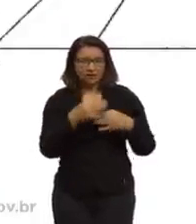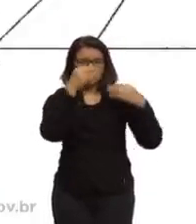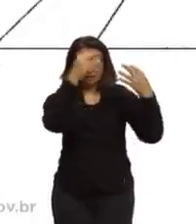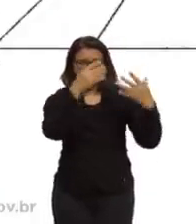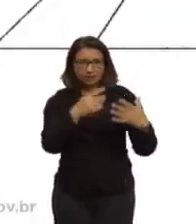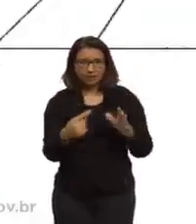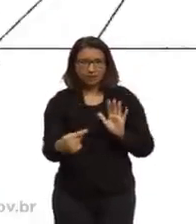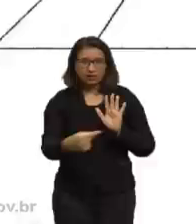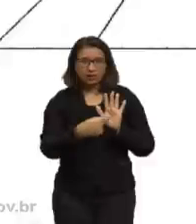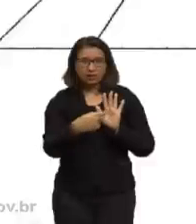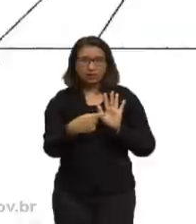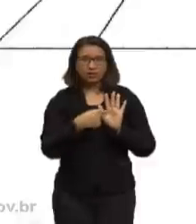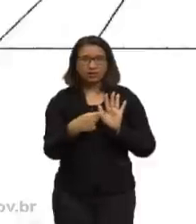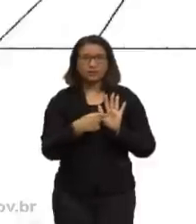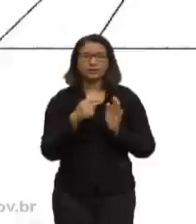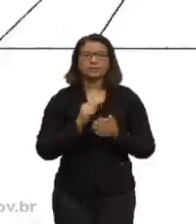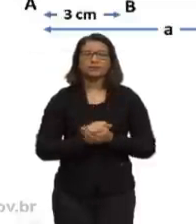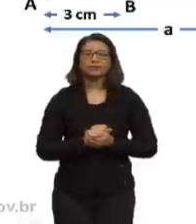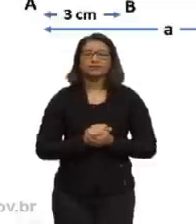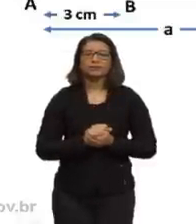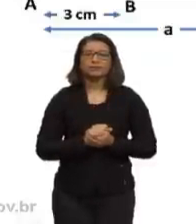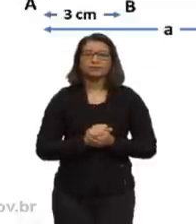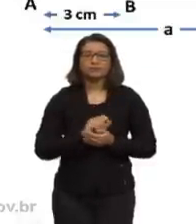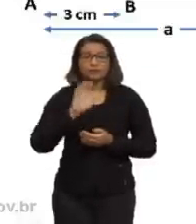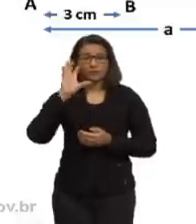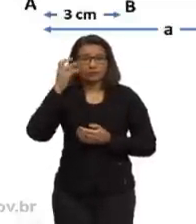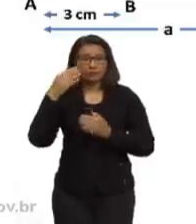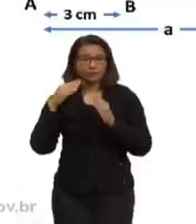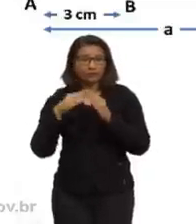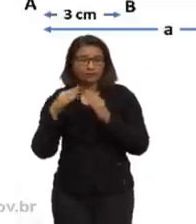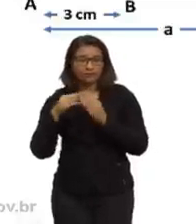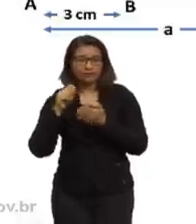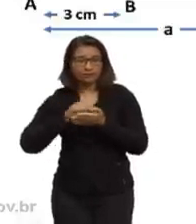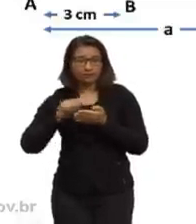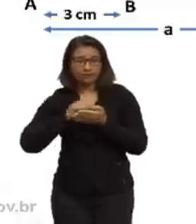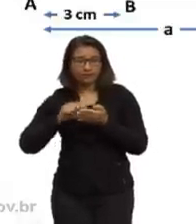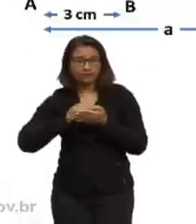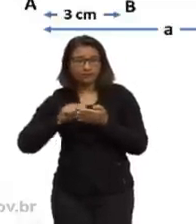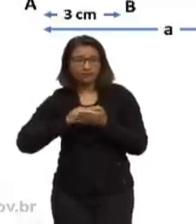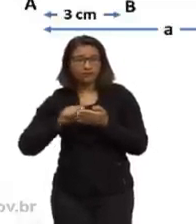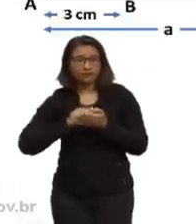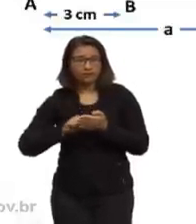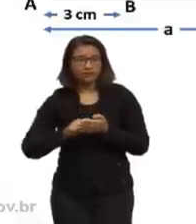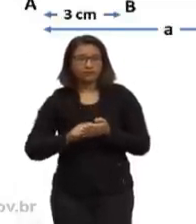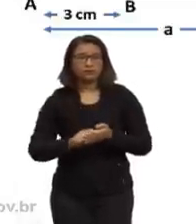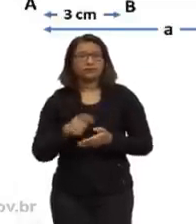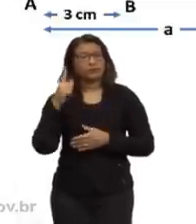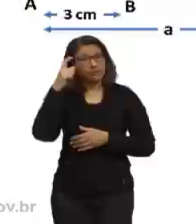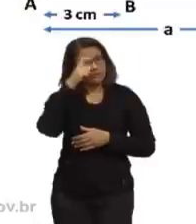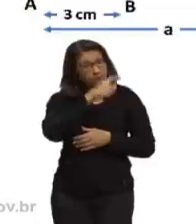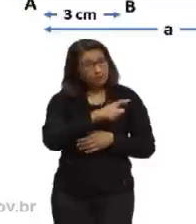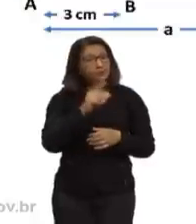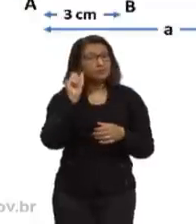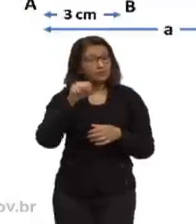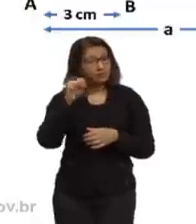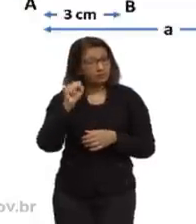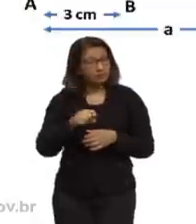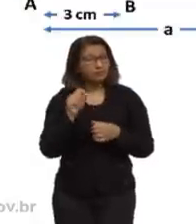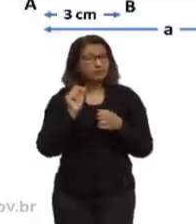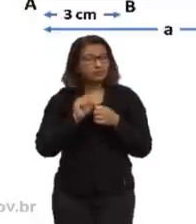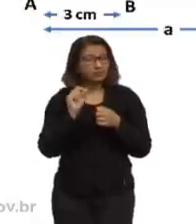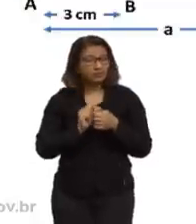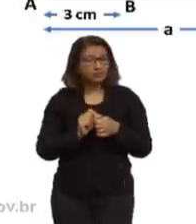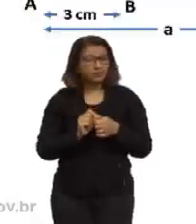resolvida aqui para vocês, certo? Então, vai lá, resolve. Ela é bastante trabalhosa, mas ela não é